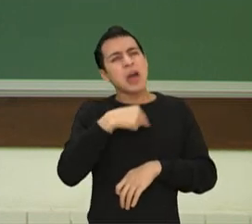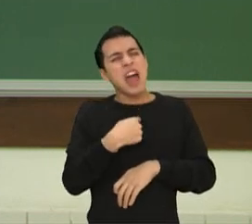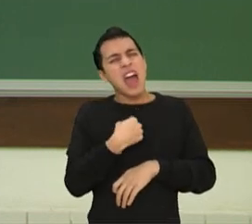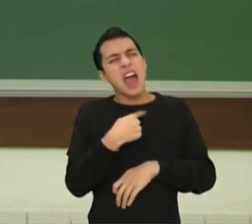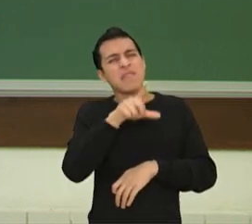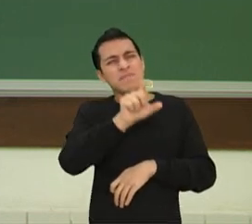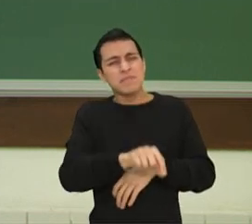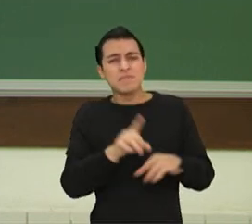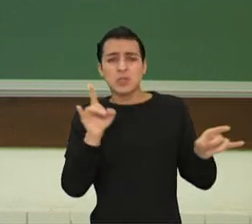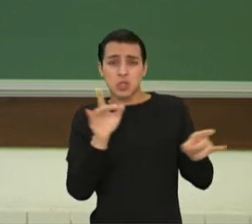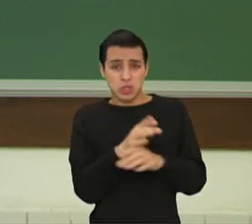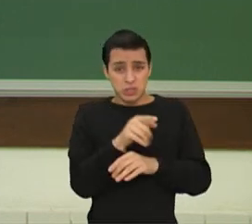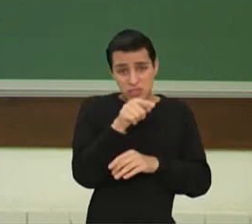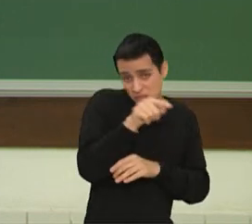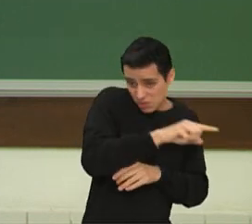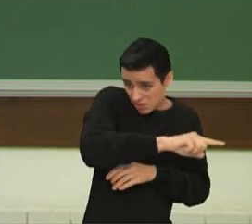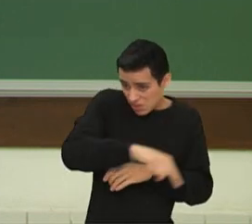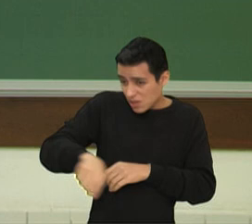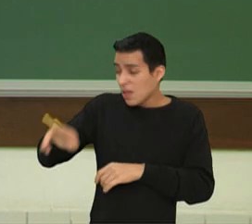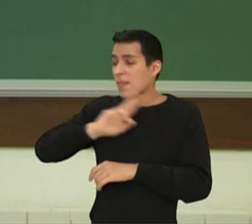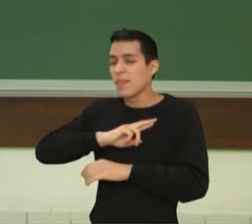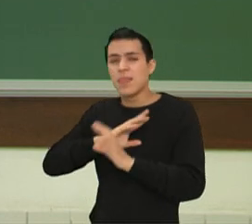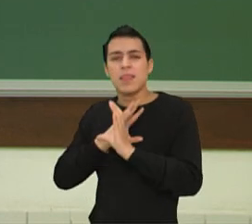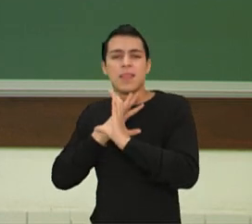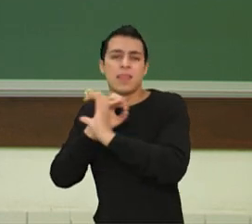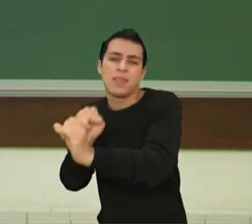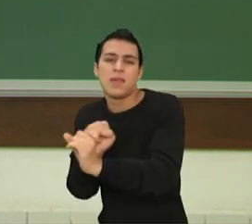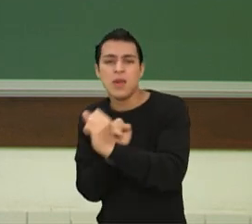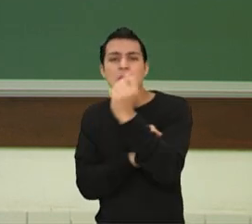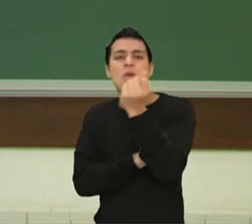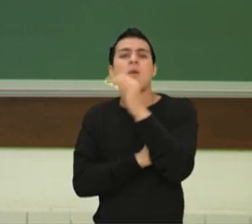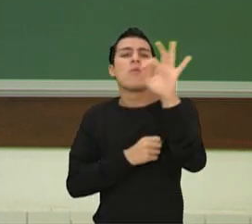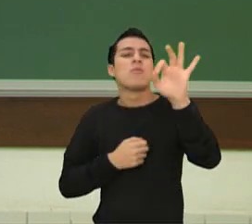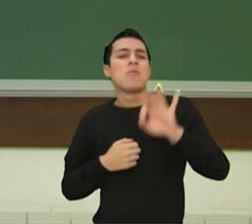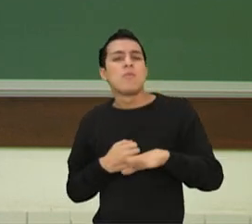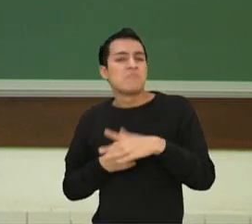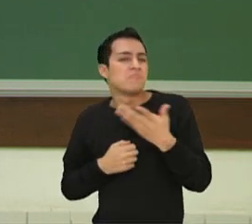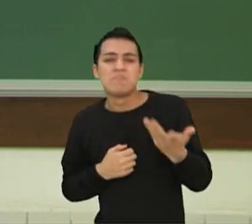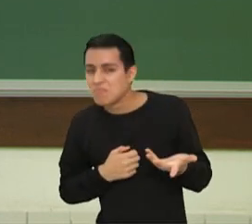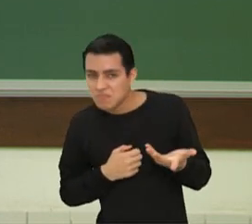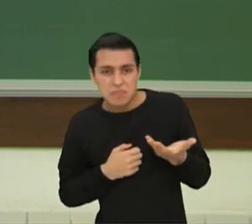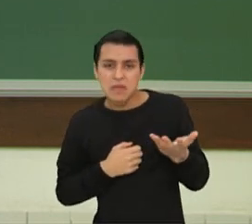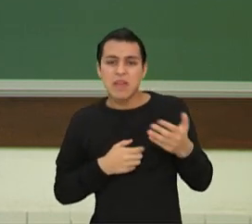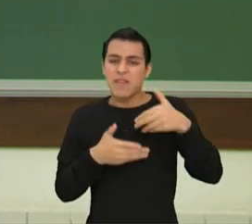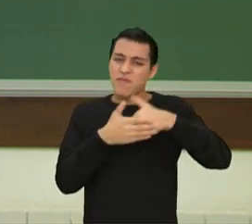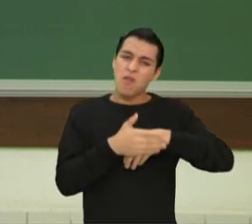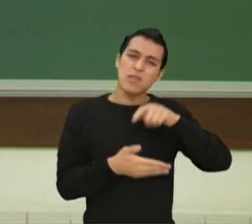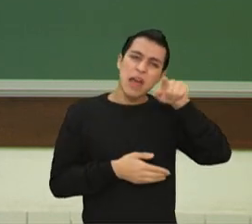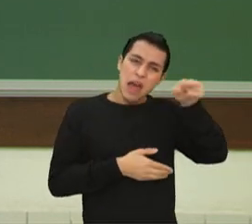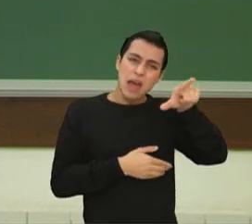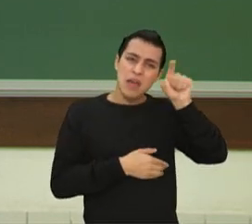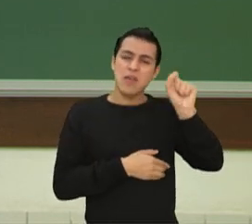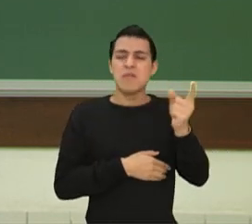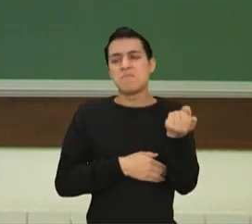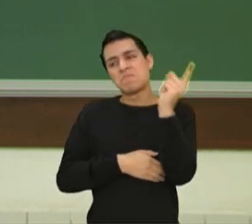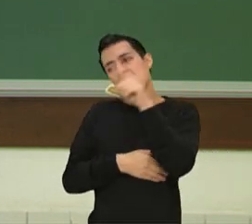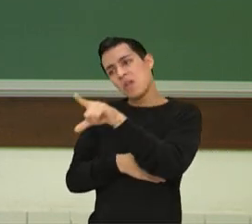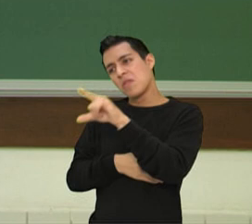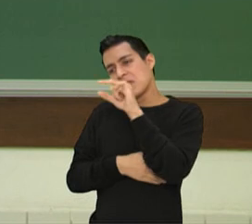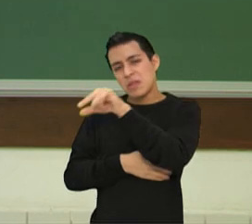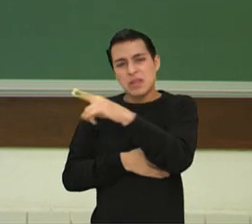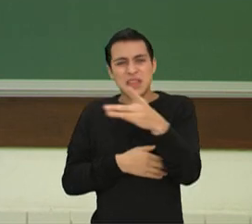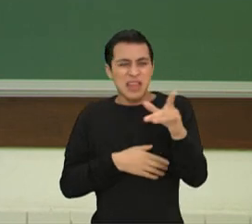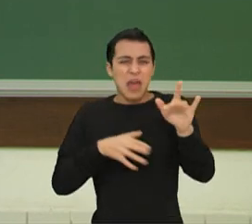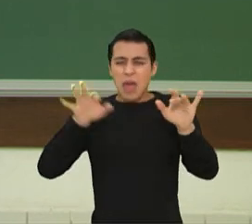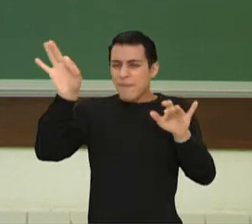escolheu para a pergunta, a resposta já vem automático de quantos por cento votaram naquela opção, quantos por cento